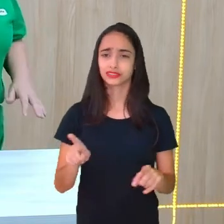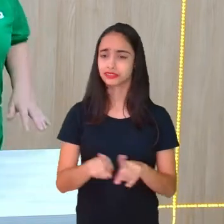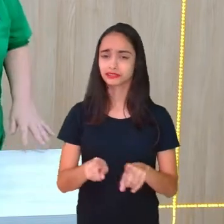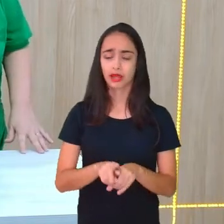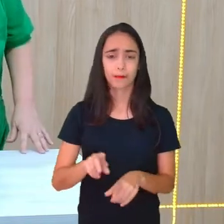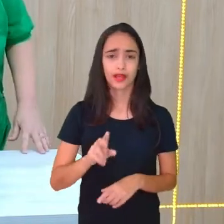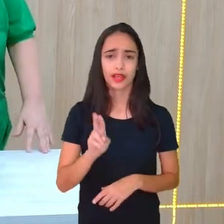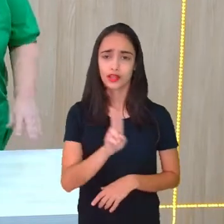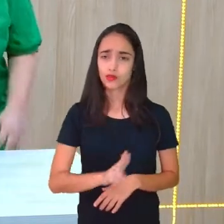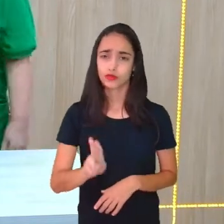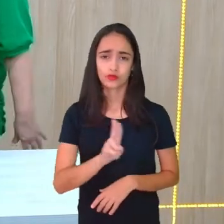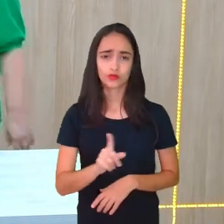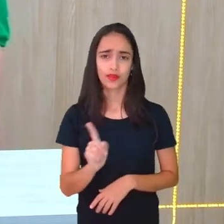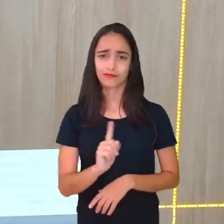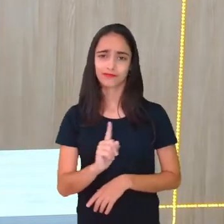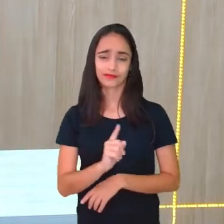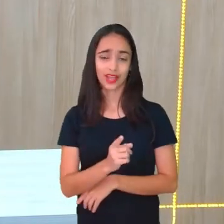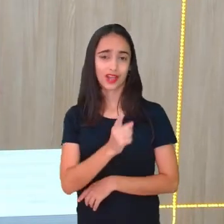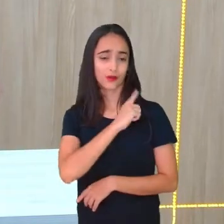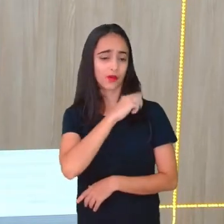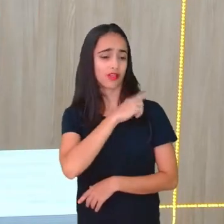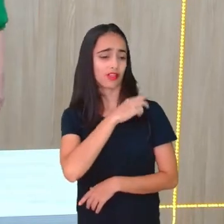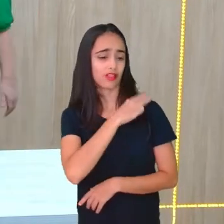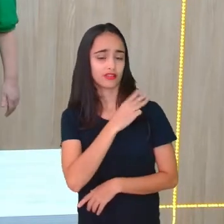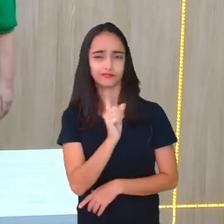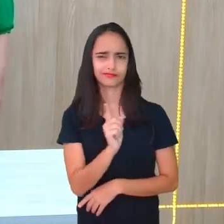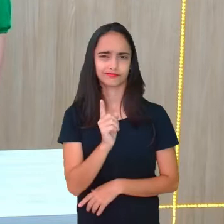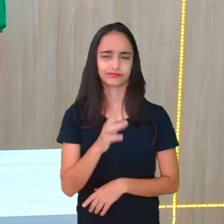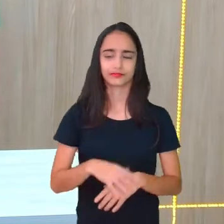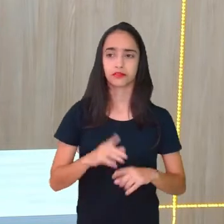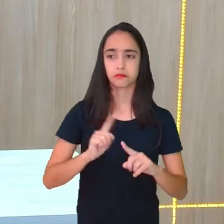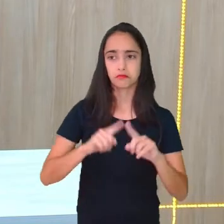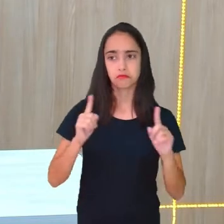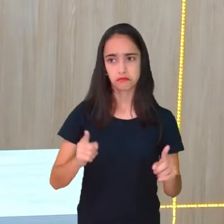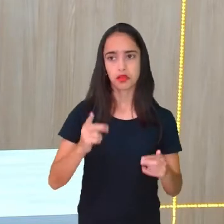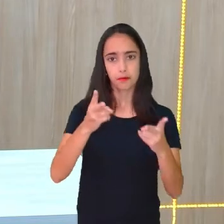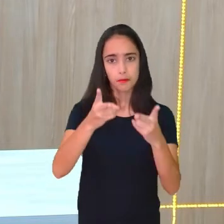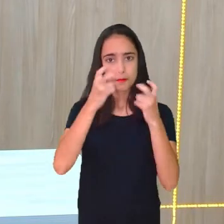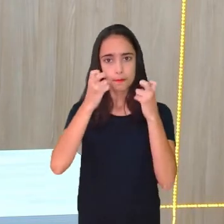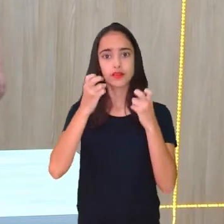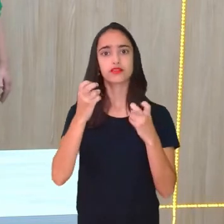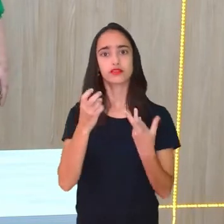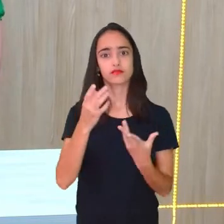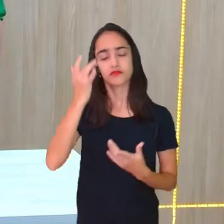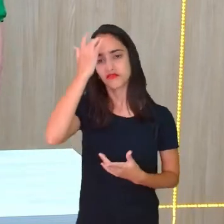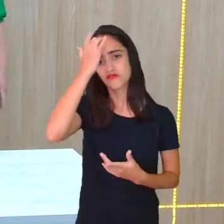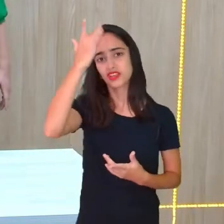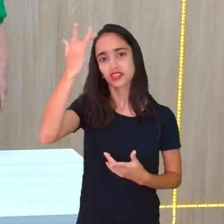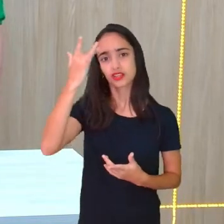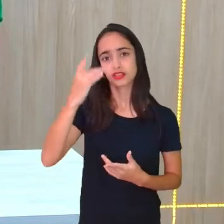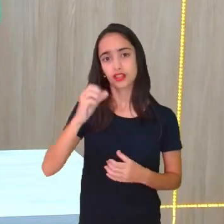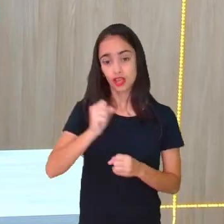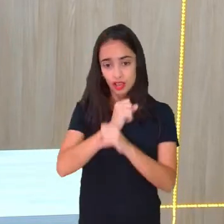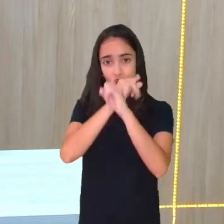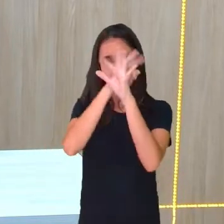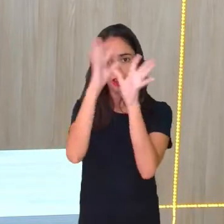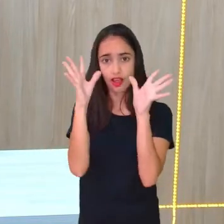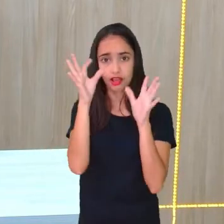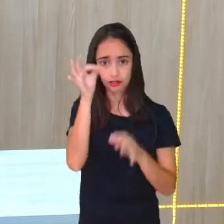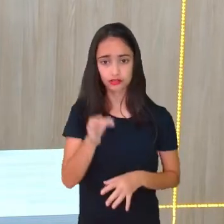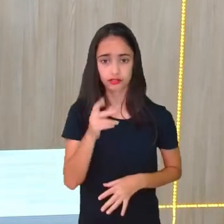para ver com facilidade, não, Marta, essa questão do espaço amostral. Aqui não está claro para